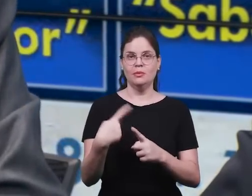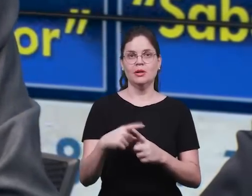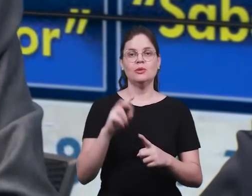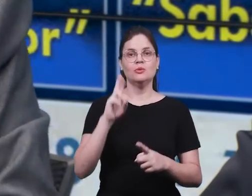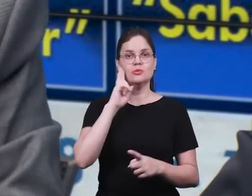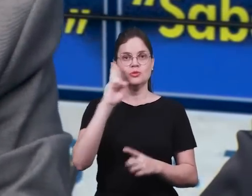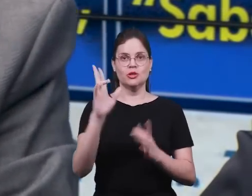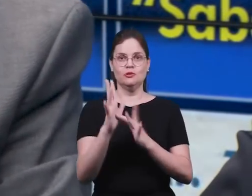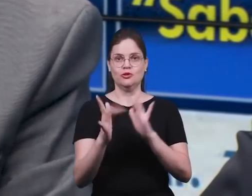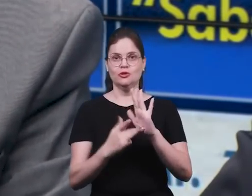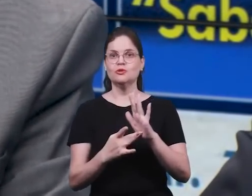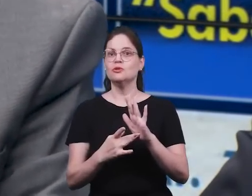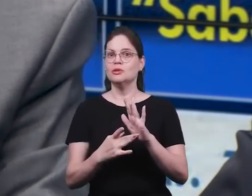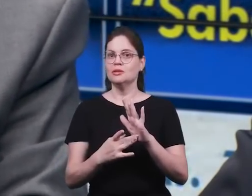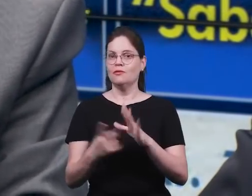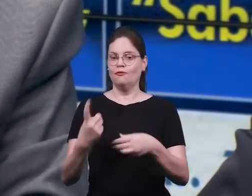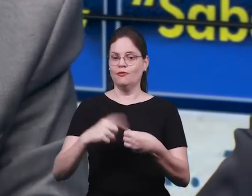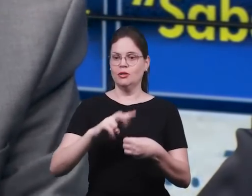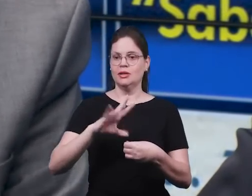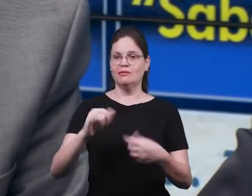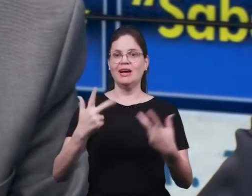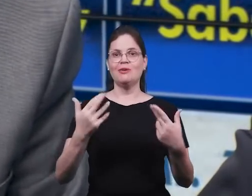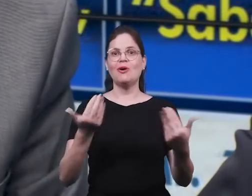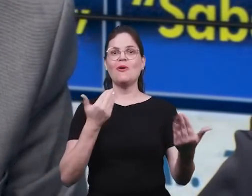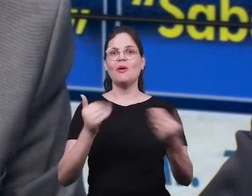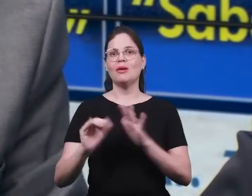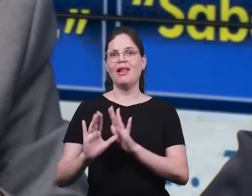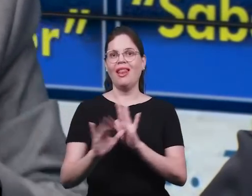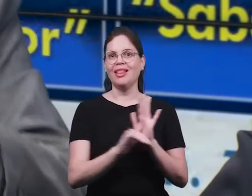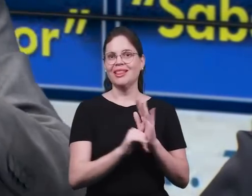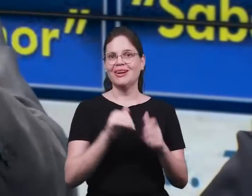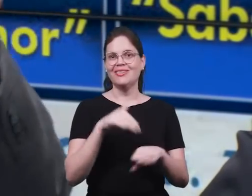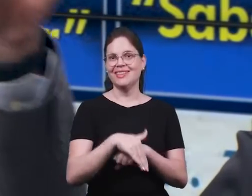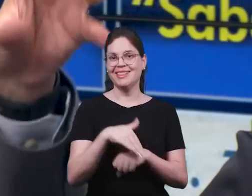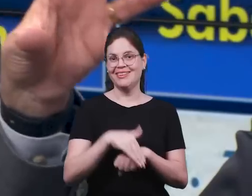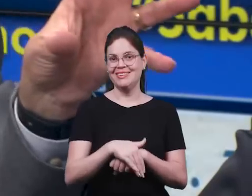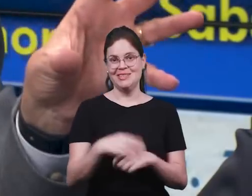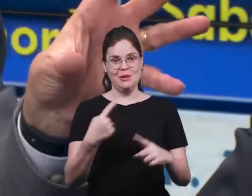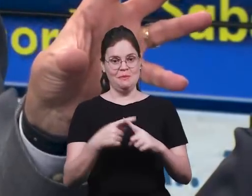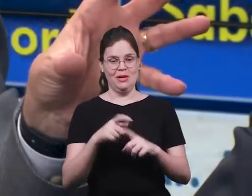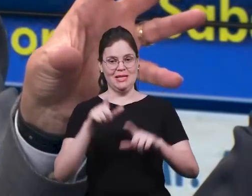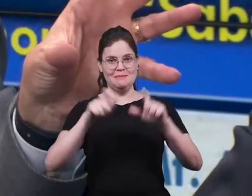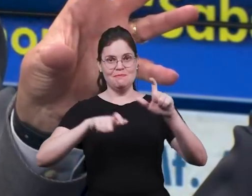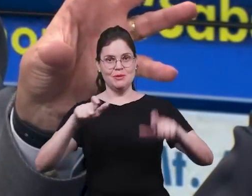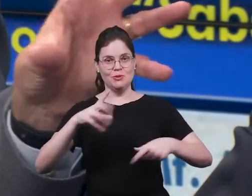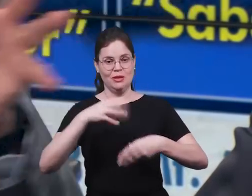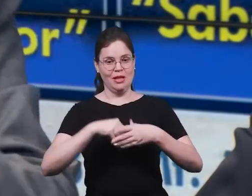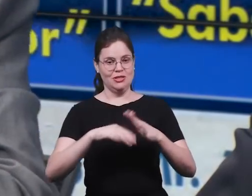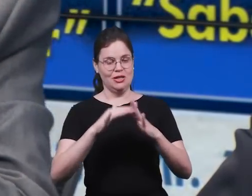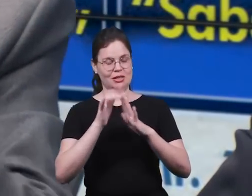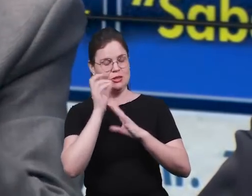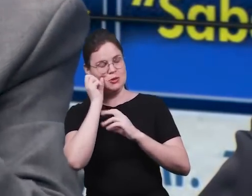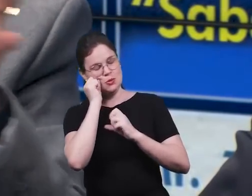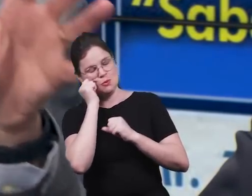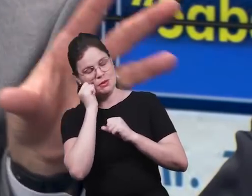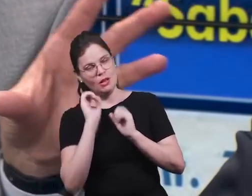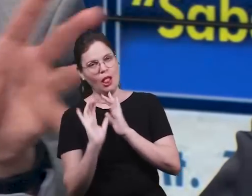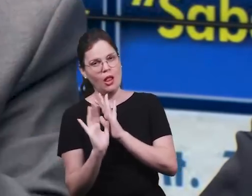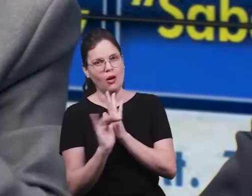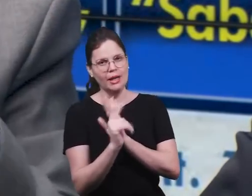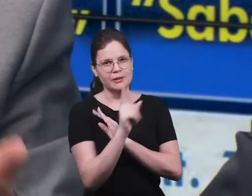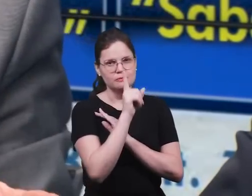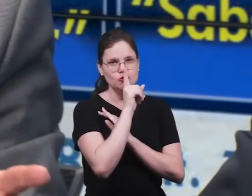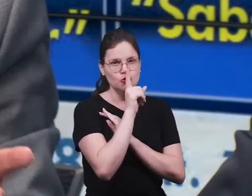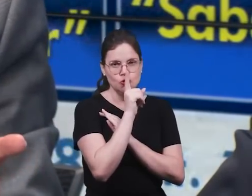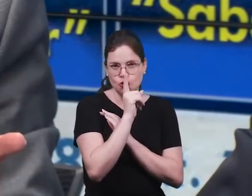Novo Testamento, que o Senhor Jesus virá como ladrão de noite, quando o mundo está adormecido. O mundo não está falando